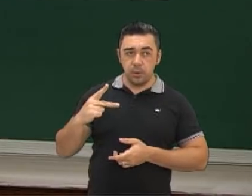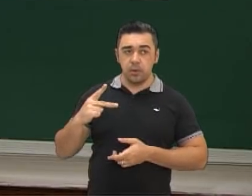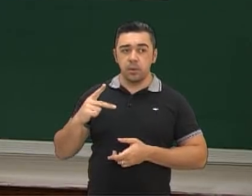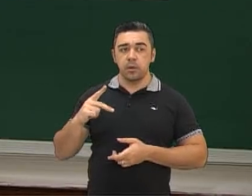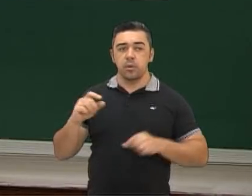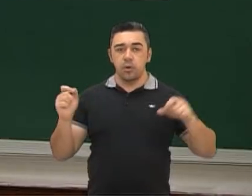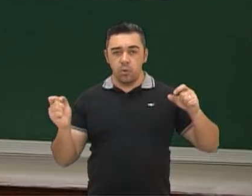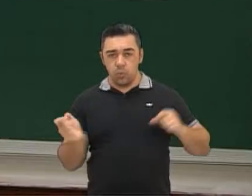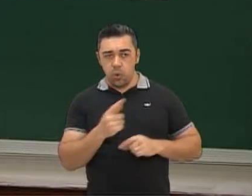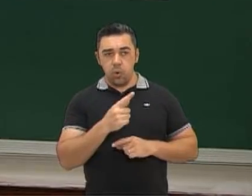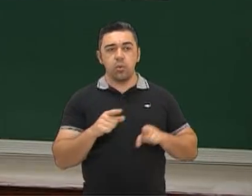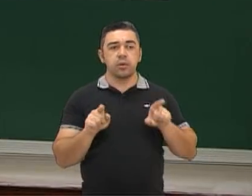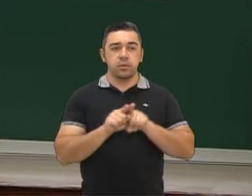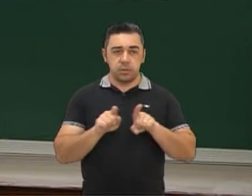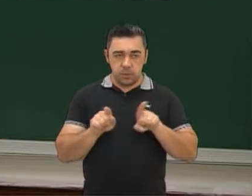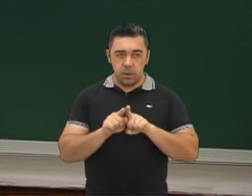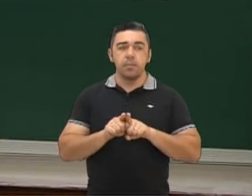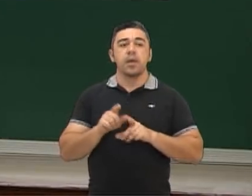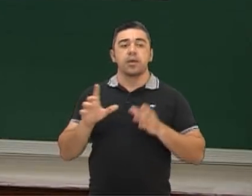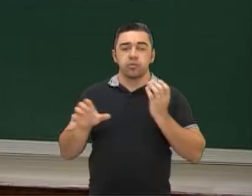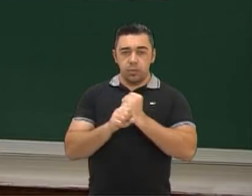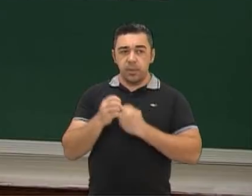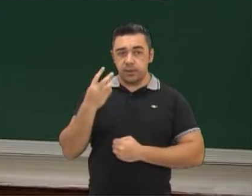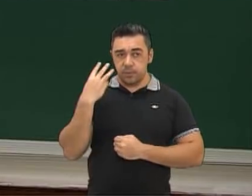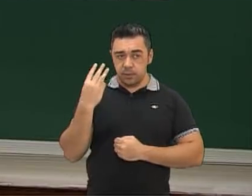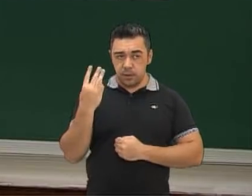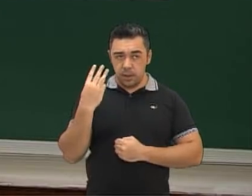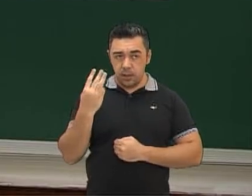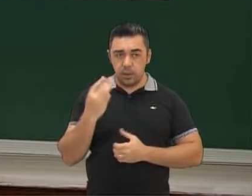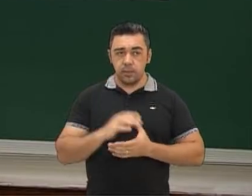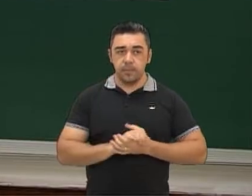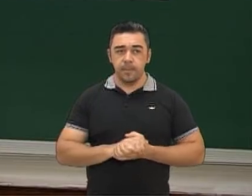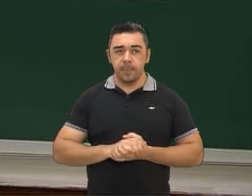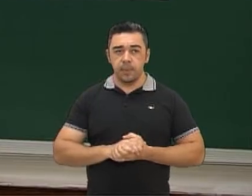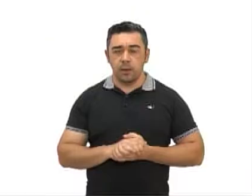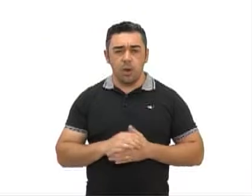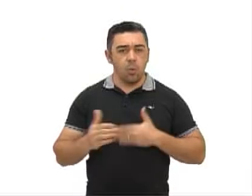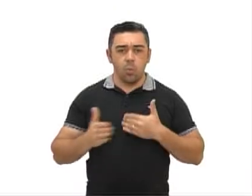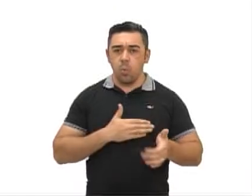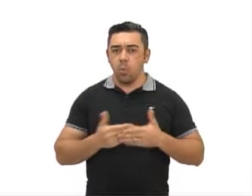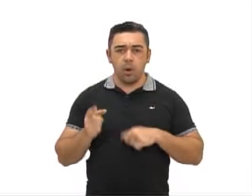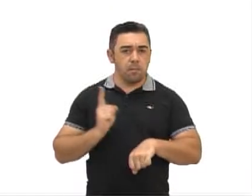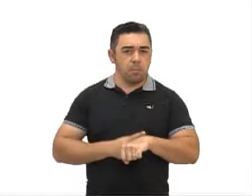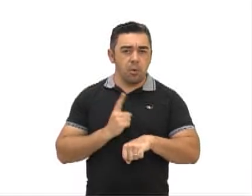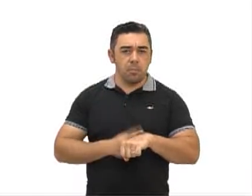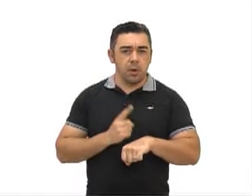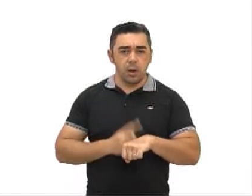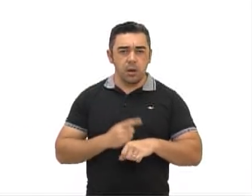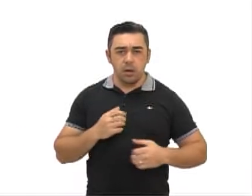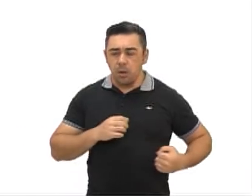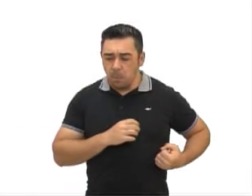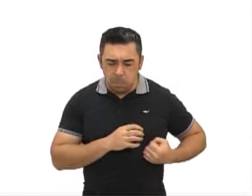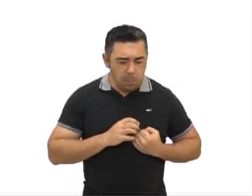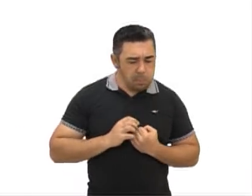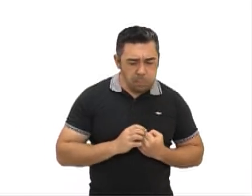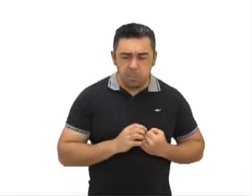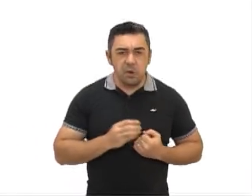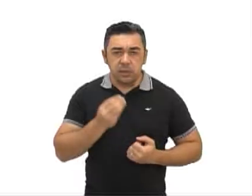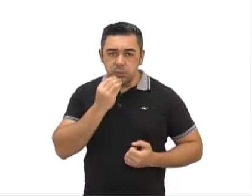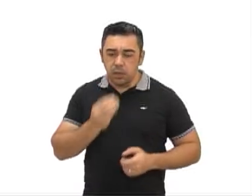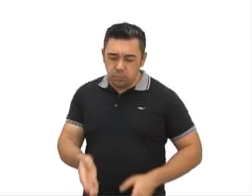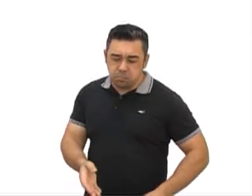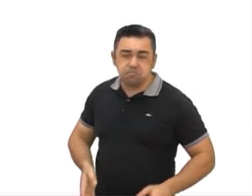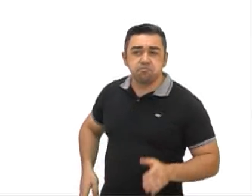drop goal? Também vale 3 pontos. A qualquer momento da partida, um jogador pode tentar